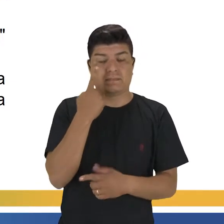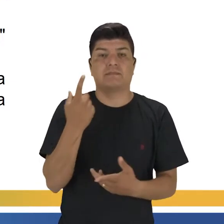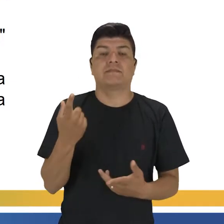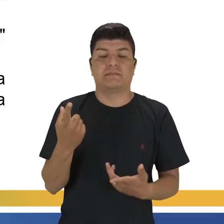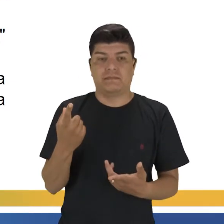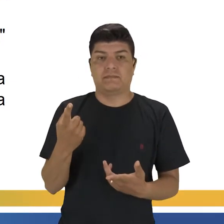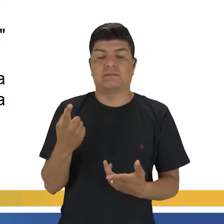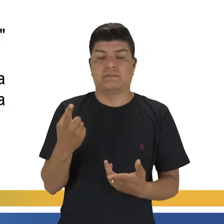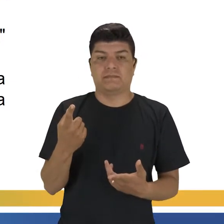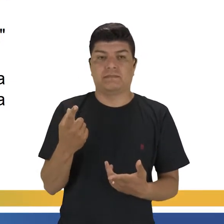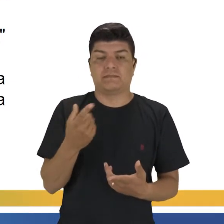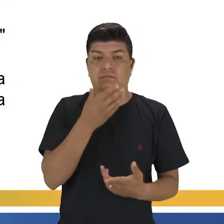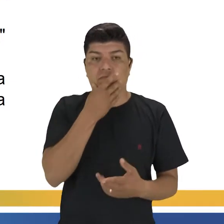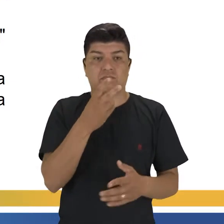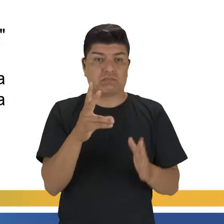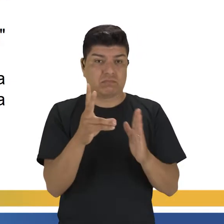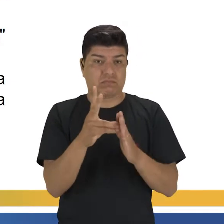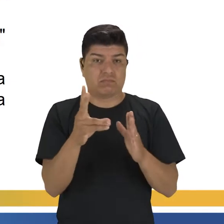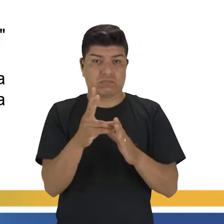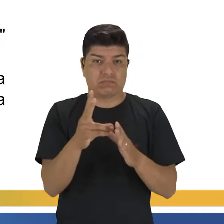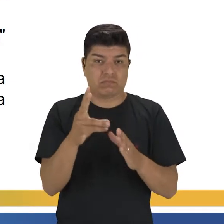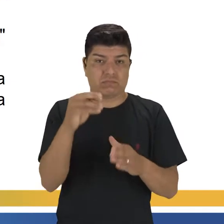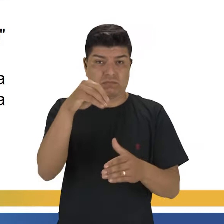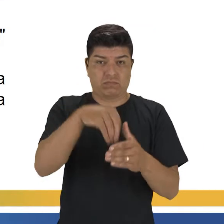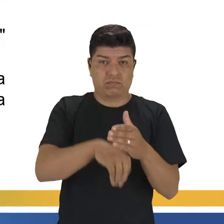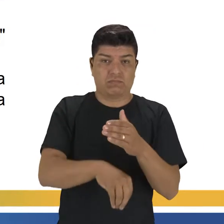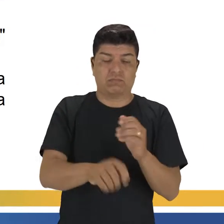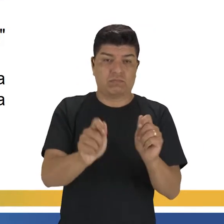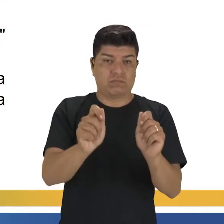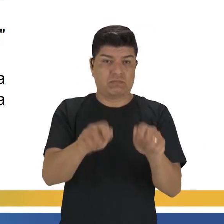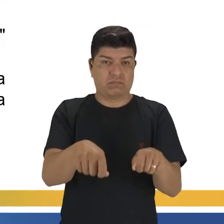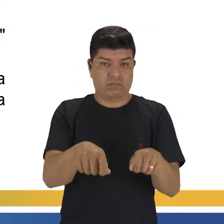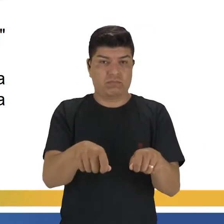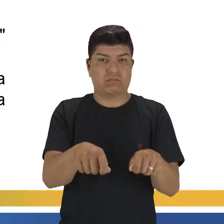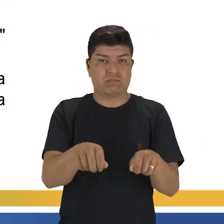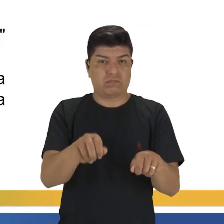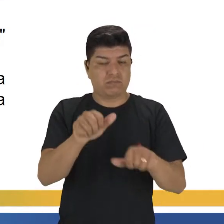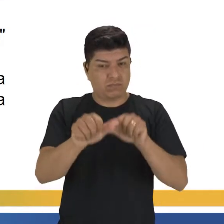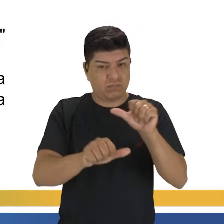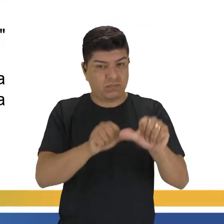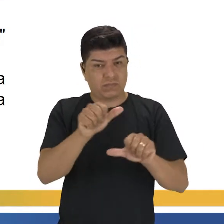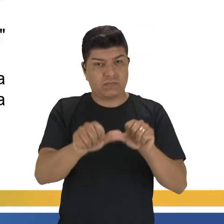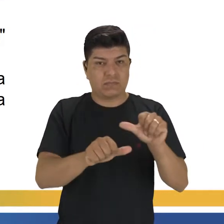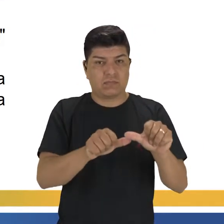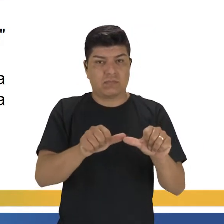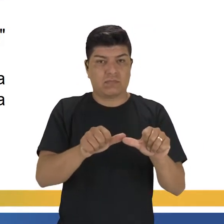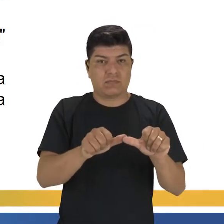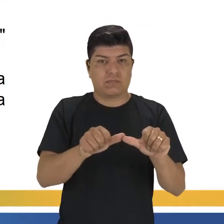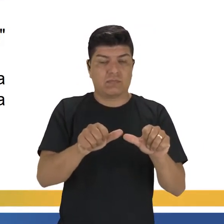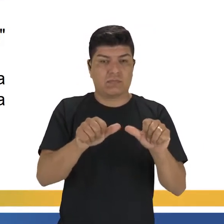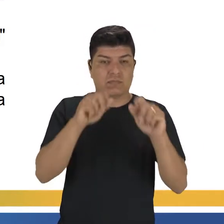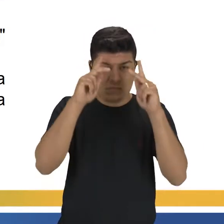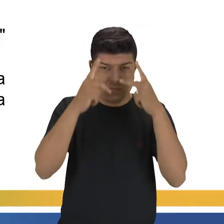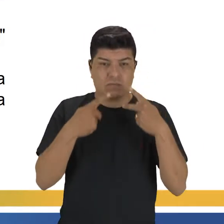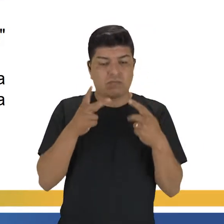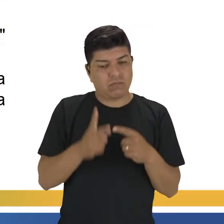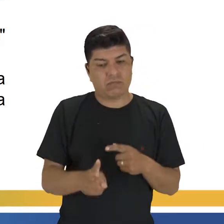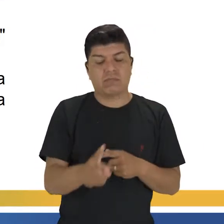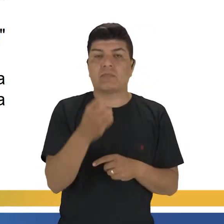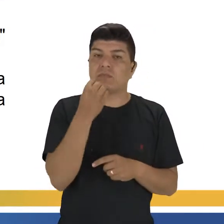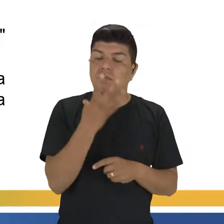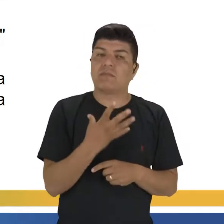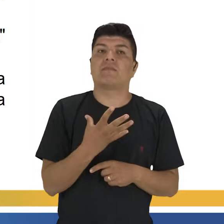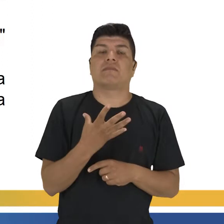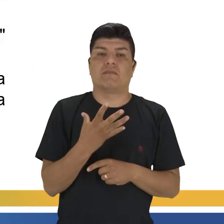mesmo estando no meio que o pudesse corromper, a sua essência continuaria